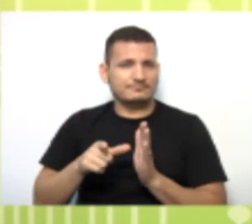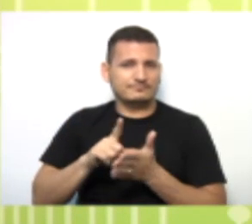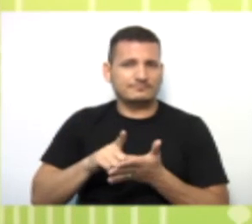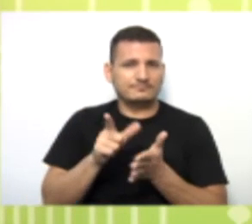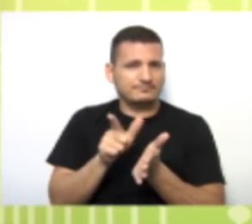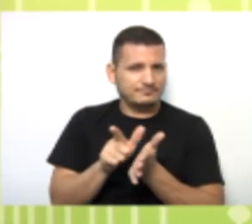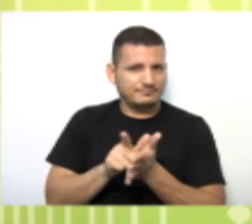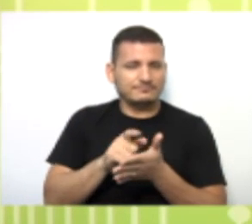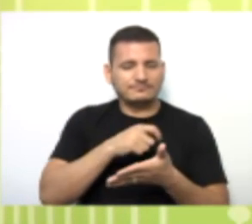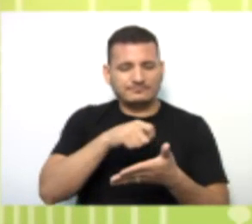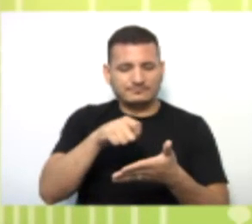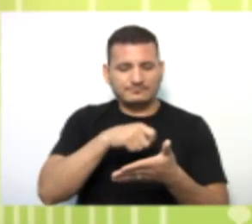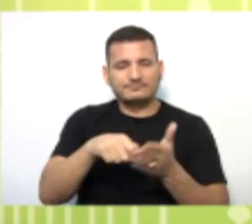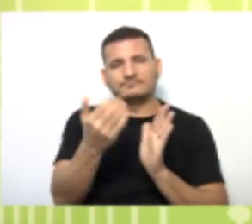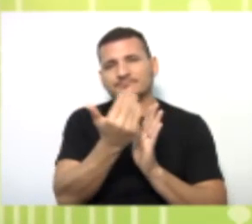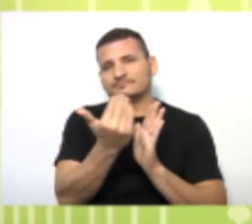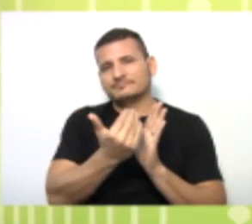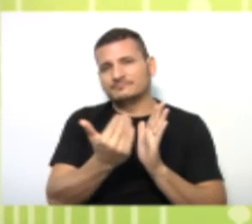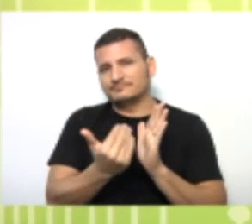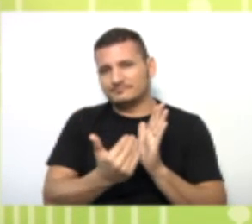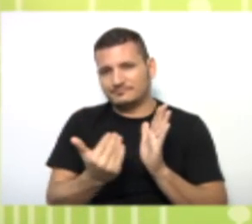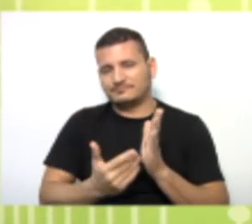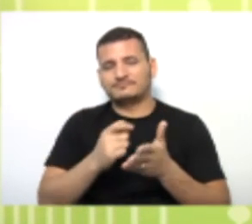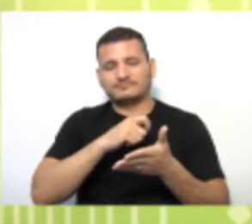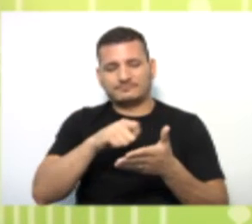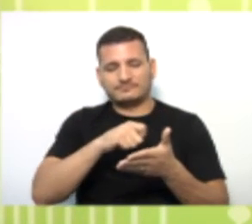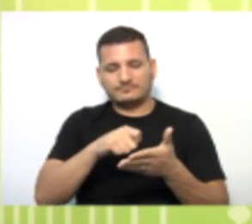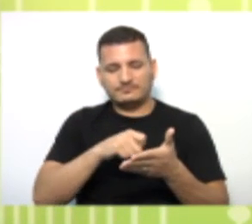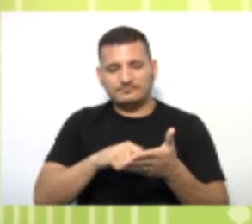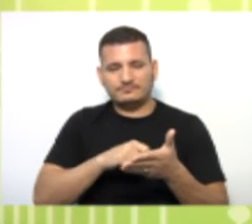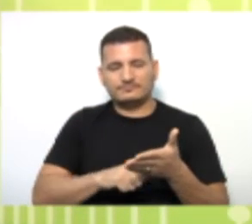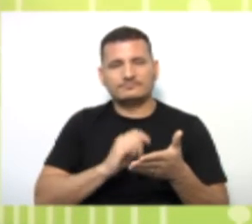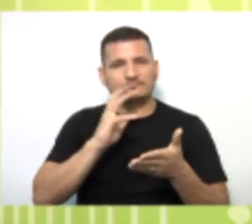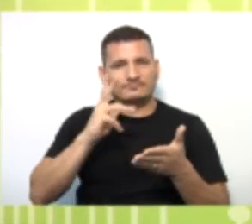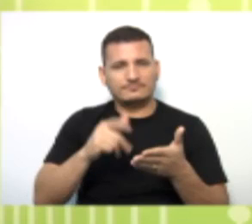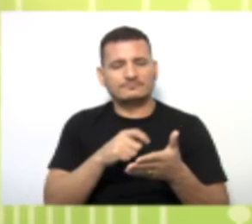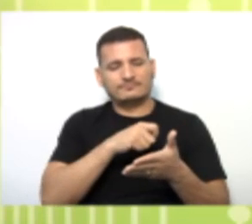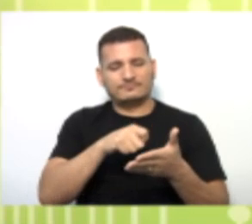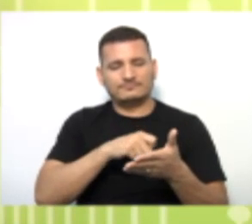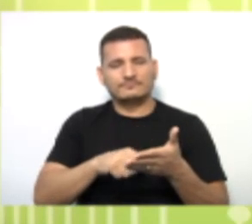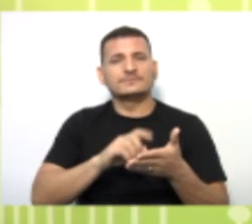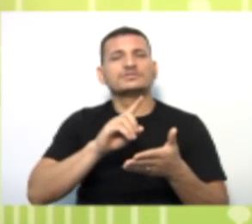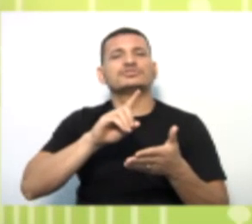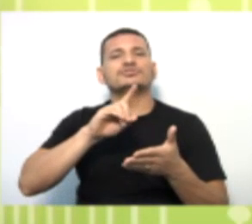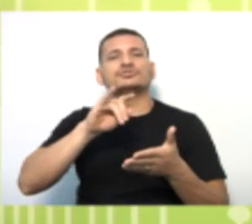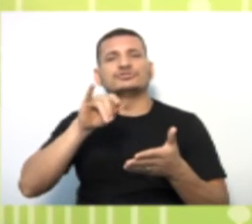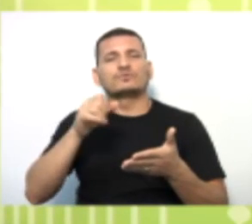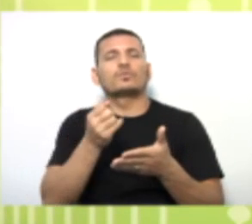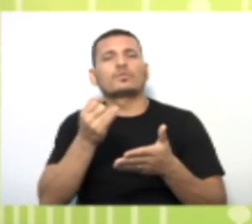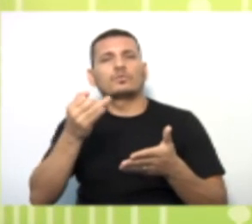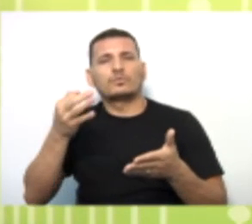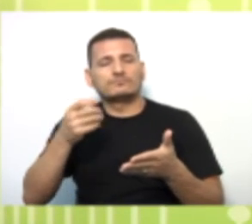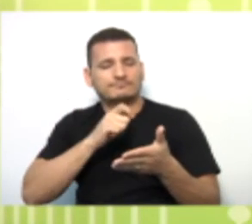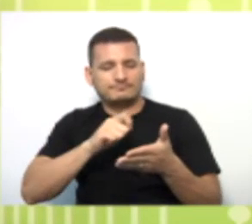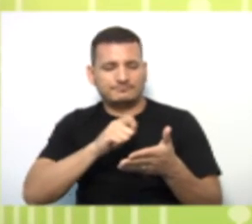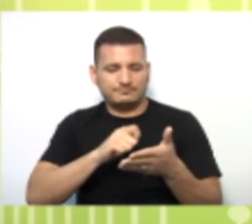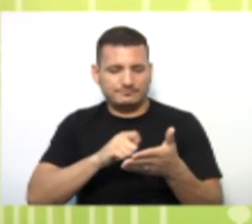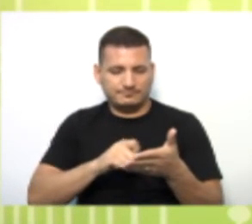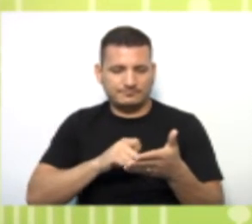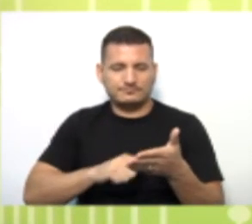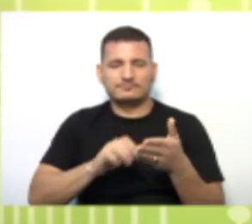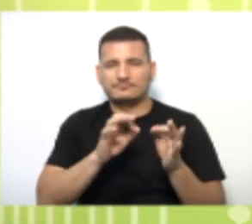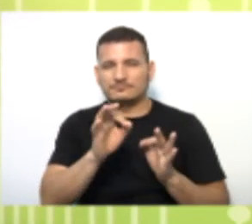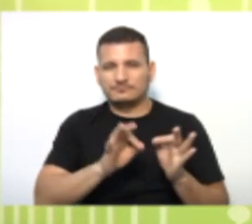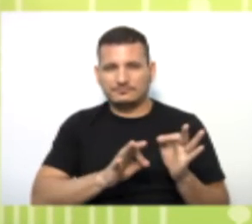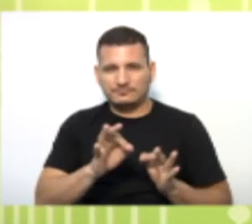no cronograma bem específico, anota tudo que vai fazer, anota os dias que vai passar, faz todo um cronograma bem direitinho do